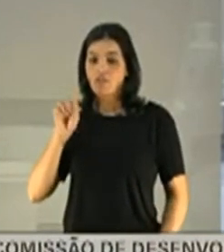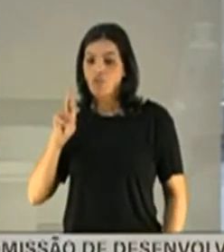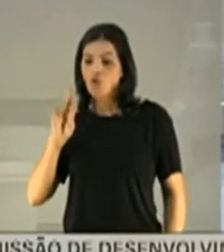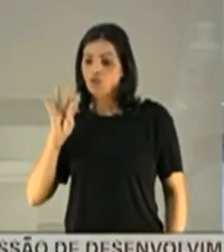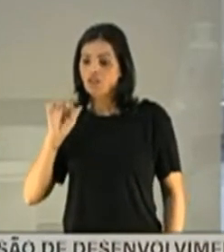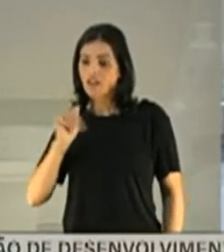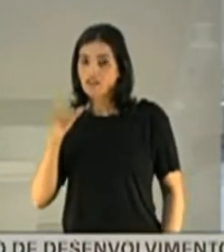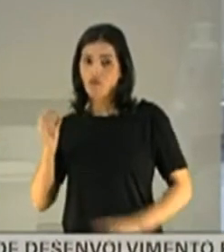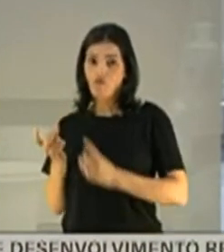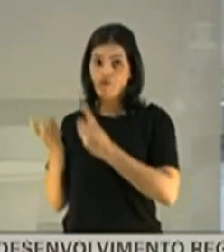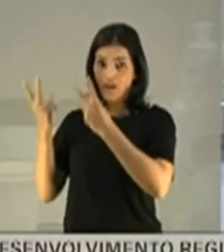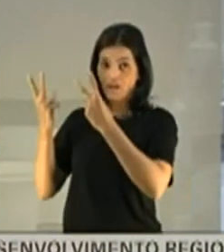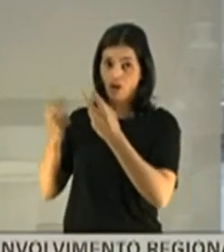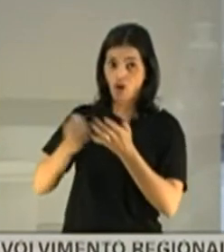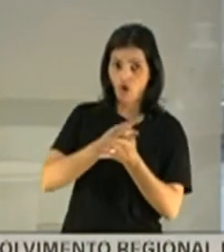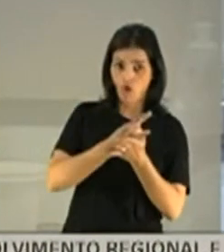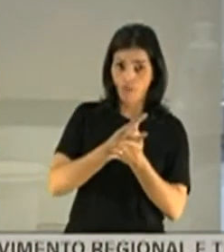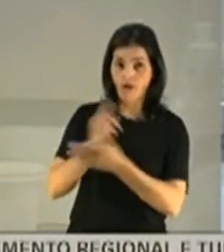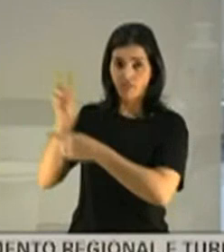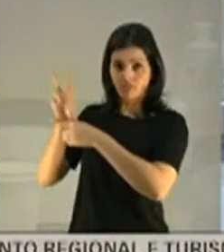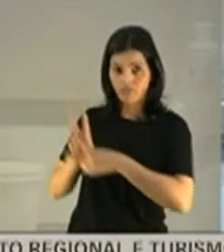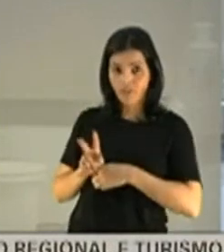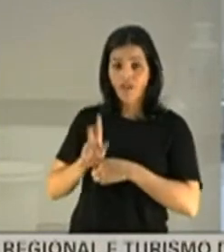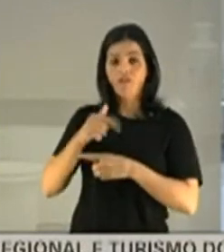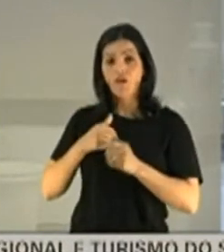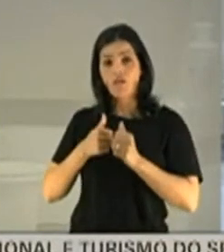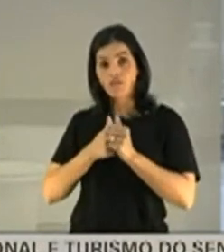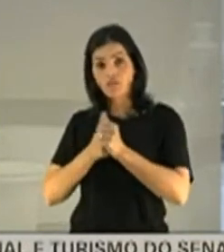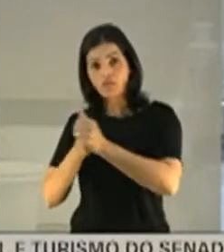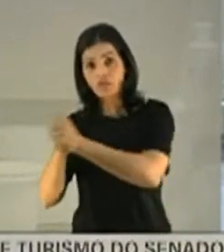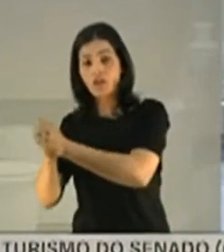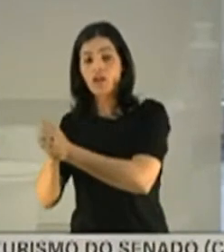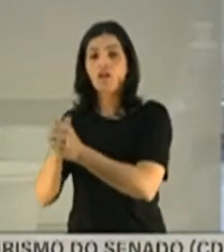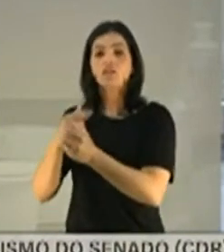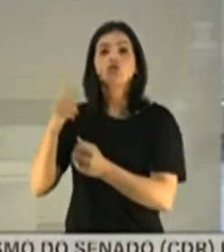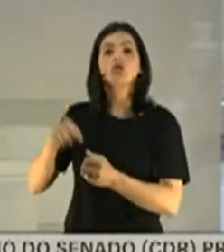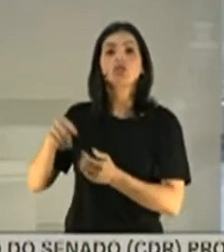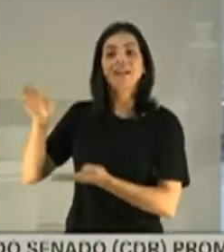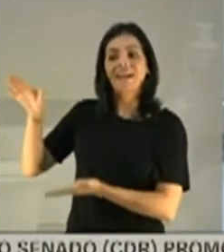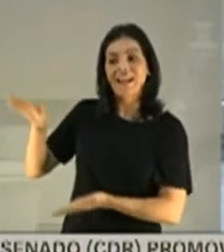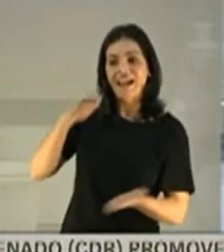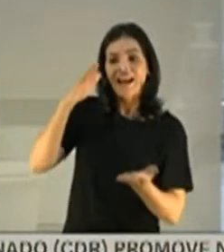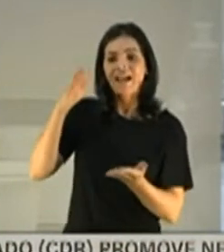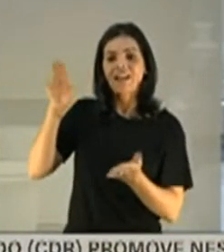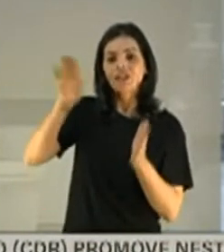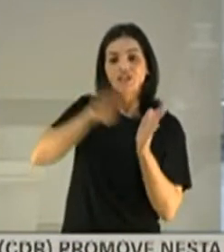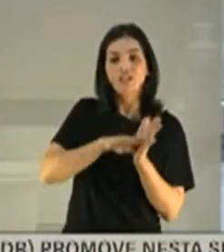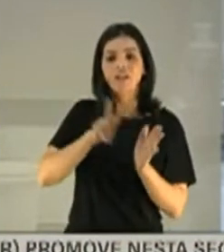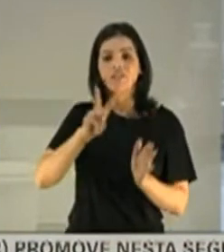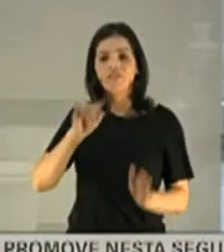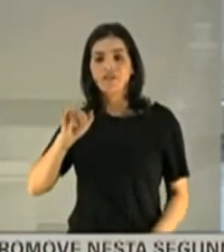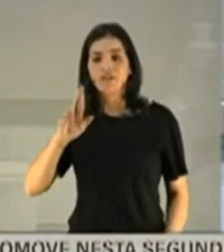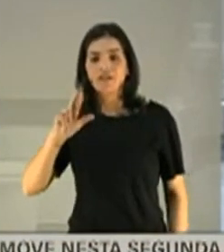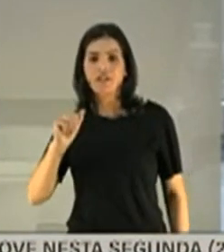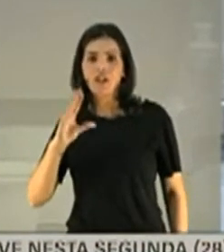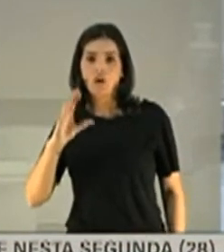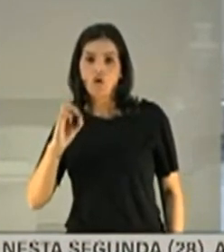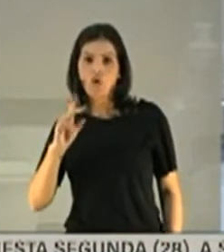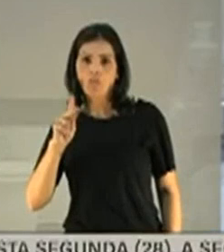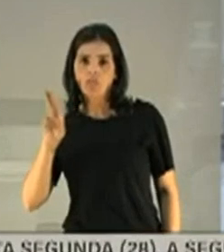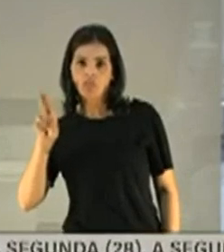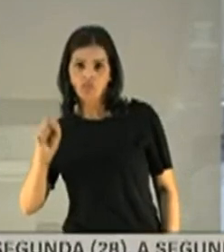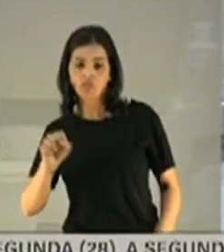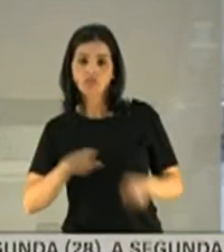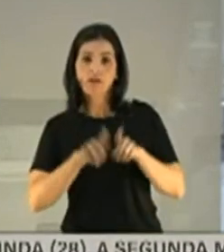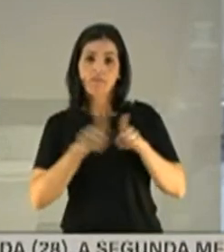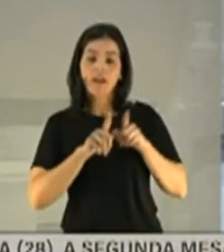exportação. Então, às vezes que eu viajei foi para acompanhar desembaraços de carga ao chegar no aeroporto de Viracopos, de Guarulhos, e devido a